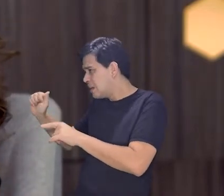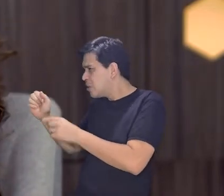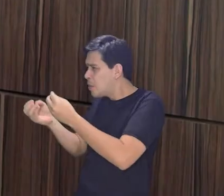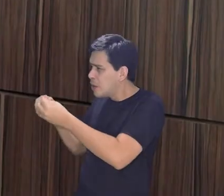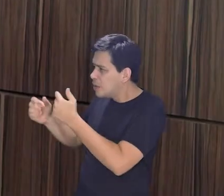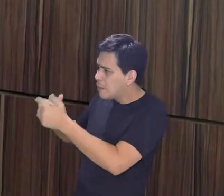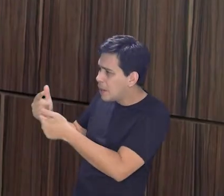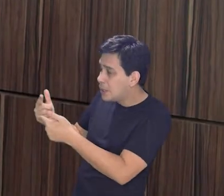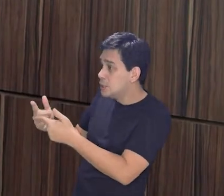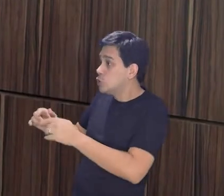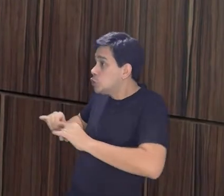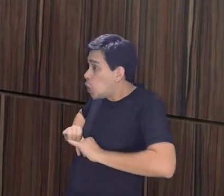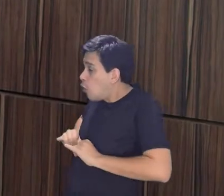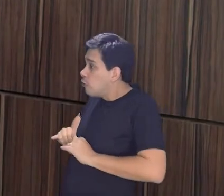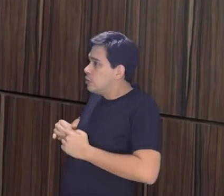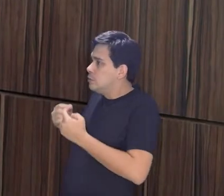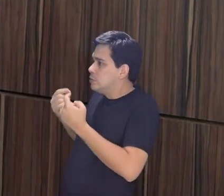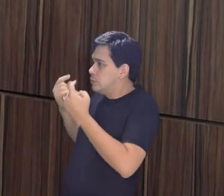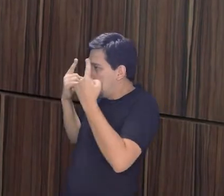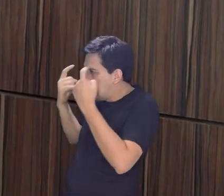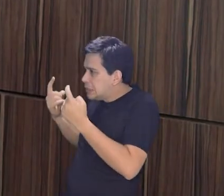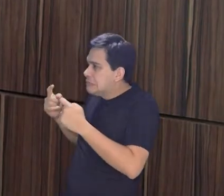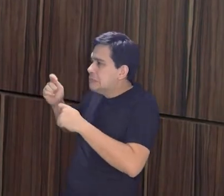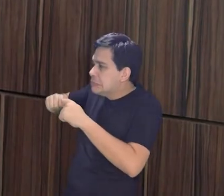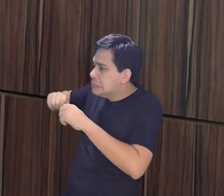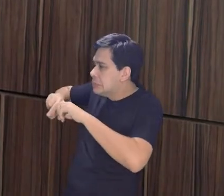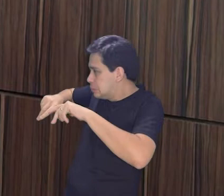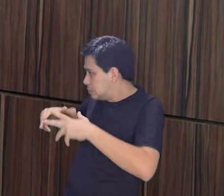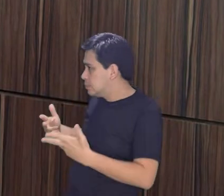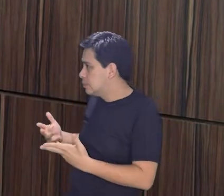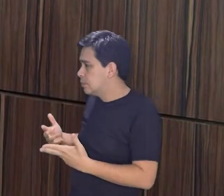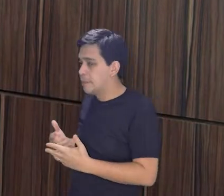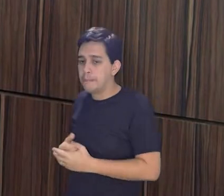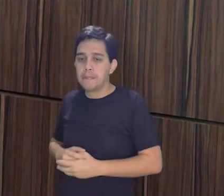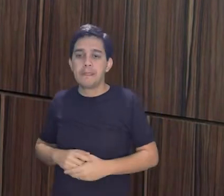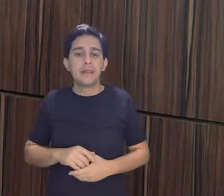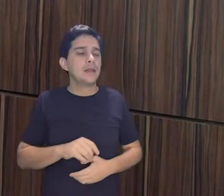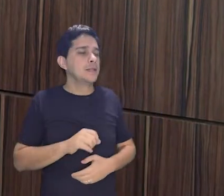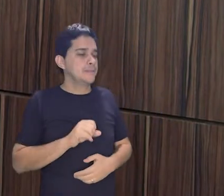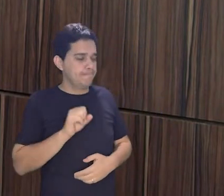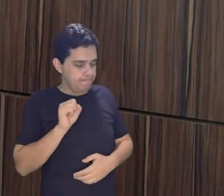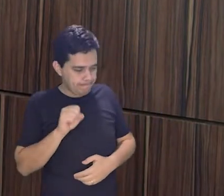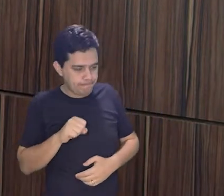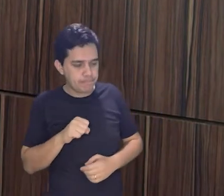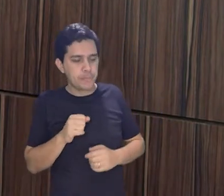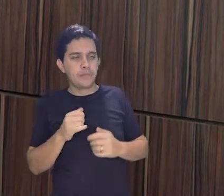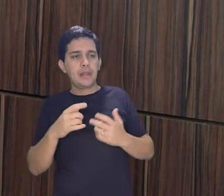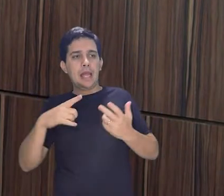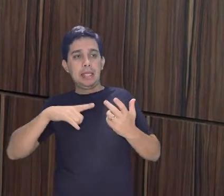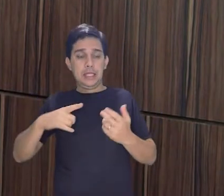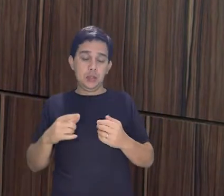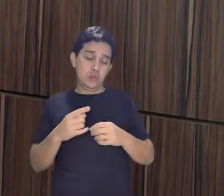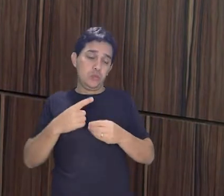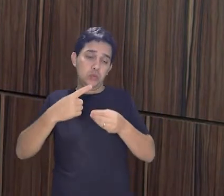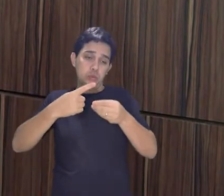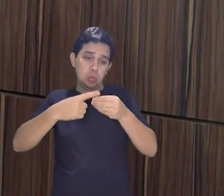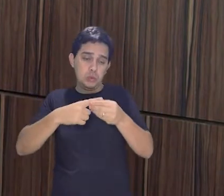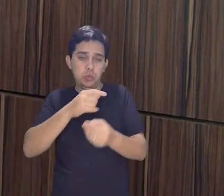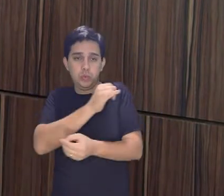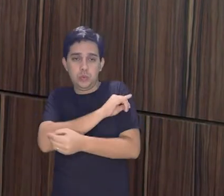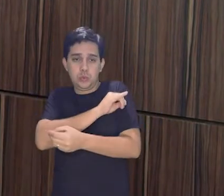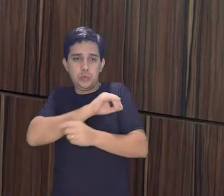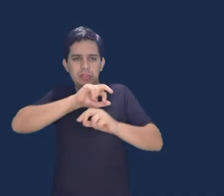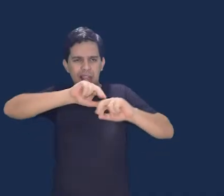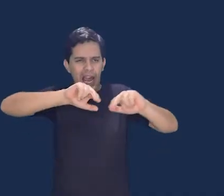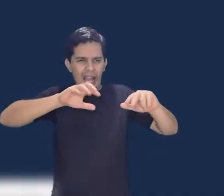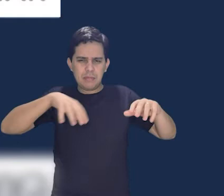Sexual? Então, nos modelos que a gente tem aqui no estado do Rio de Janeiro, né, em municípios com diferentes portes, mas eu vou pegar o exemplo do CAAC